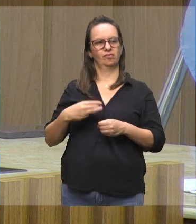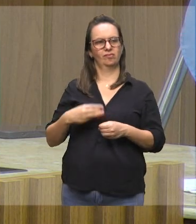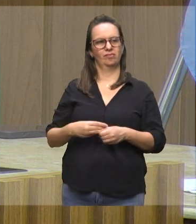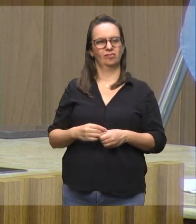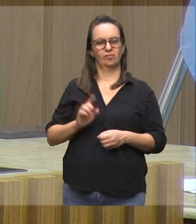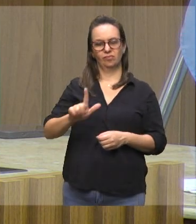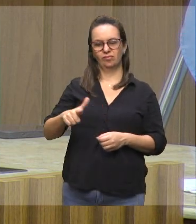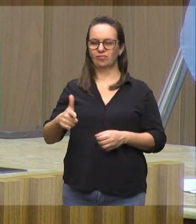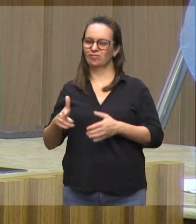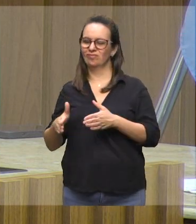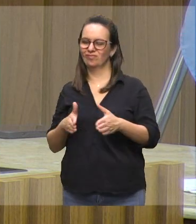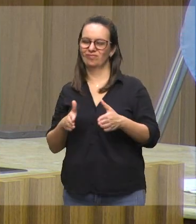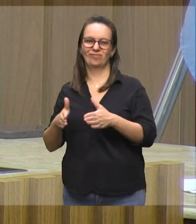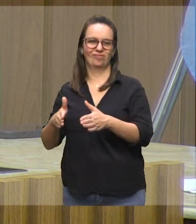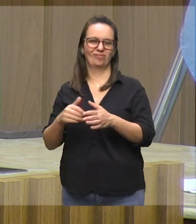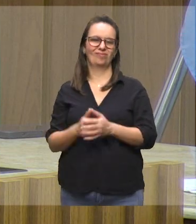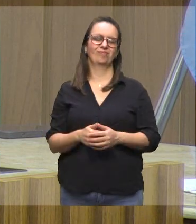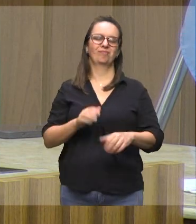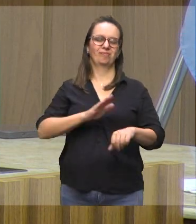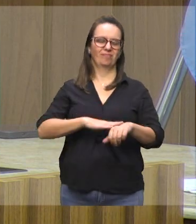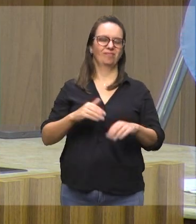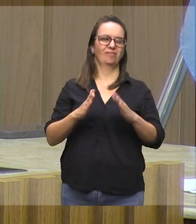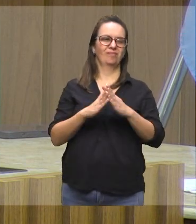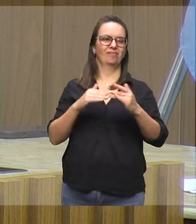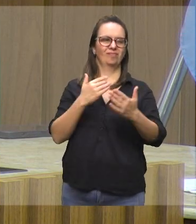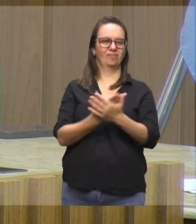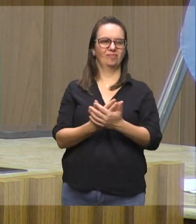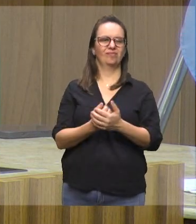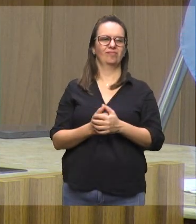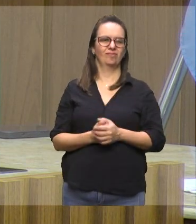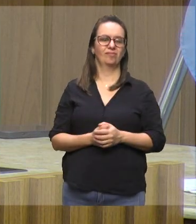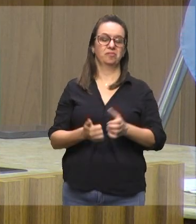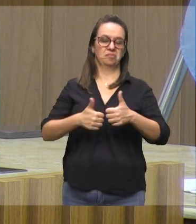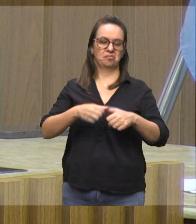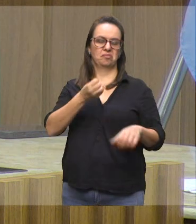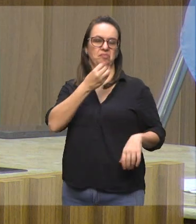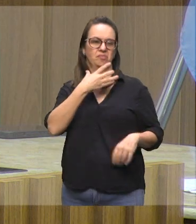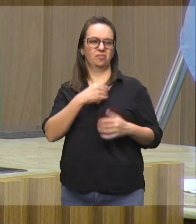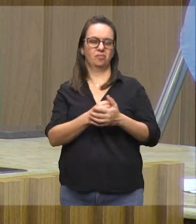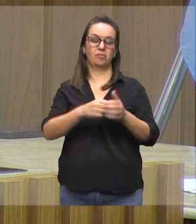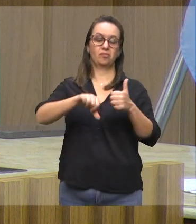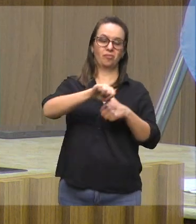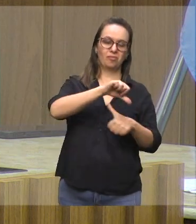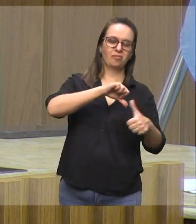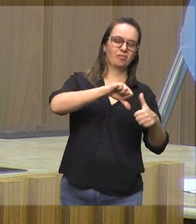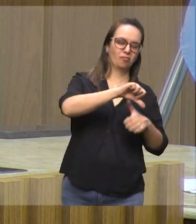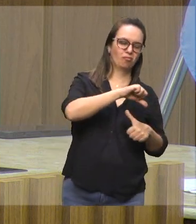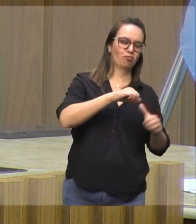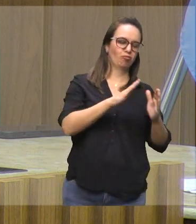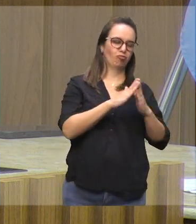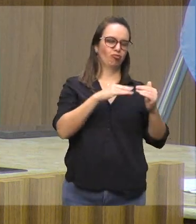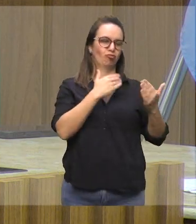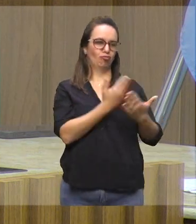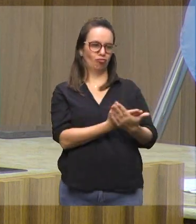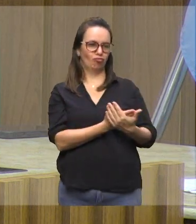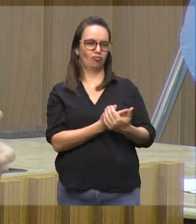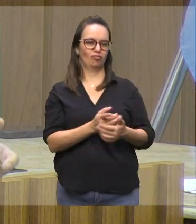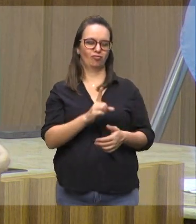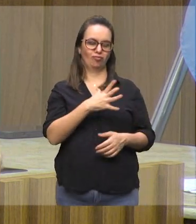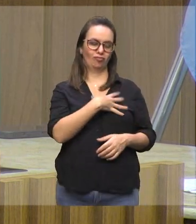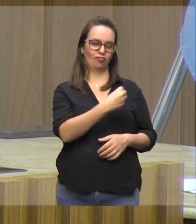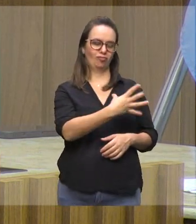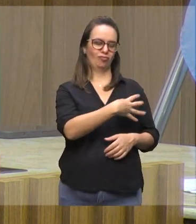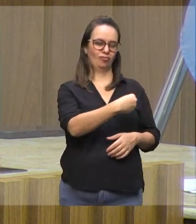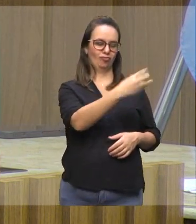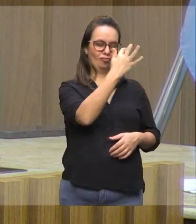escola já seja um ambiente acolhedor, a gente pode tentar transformar um pouco mais a unidade escolar dos nossos filhos, dos nossos netos, num ambiente